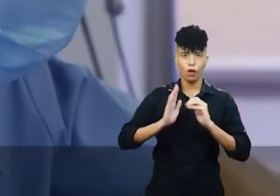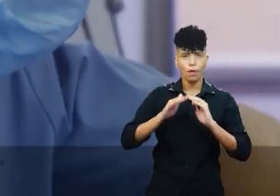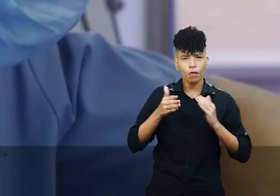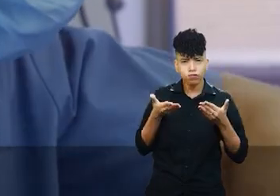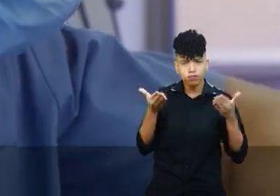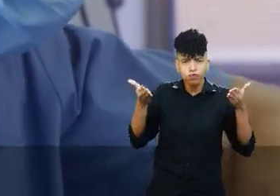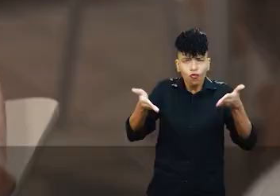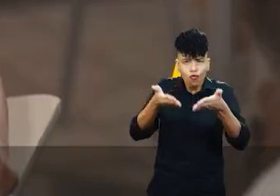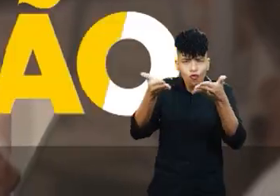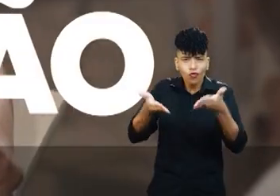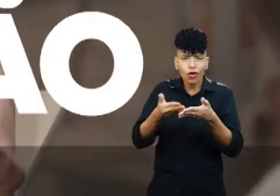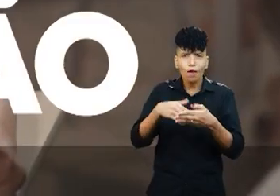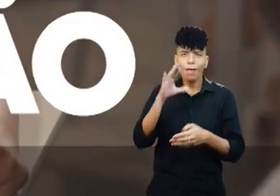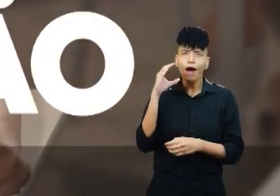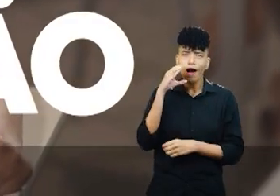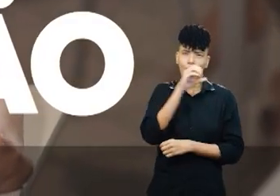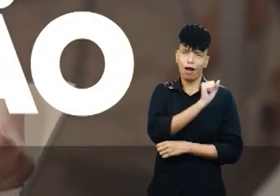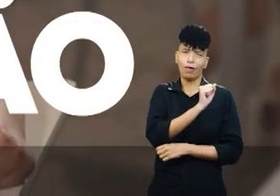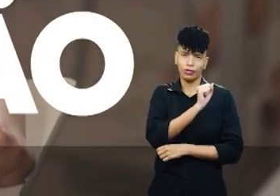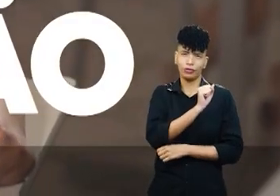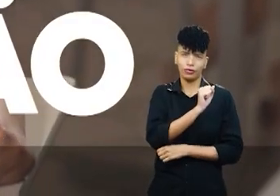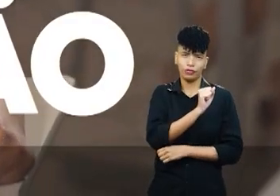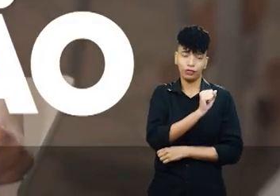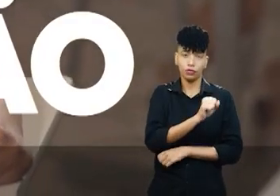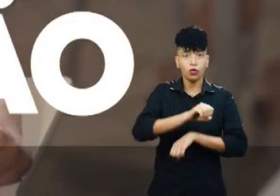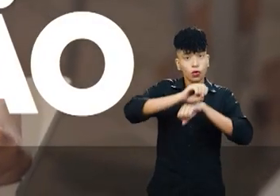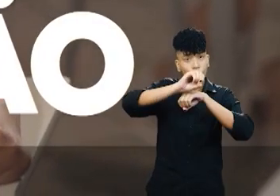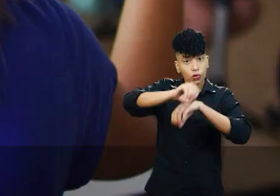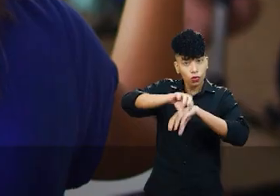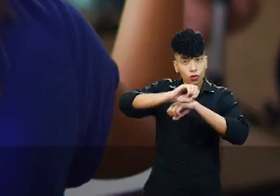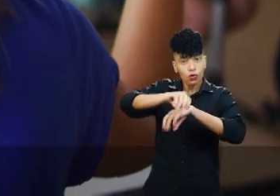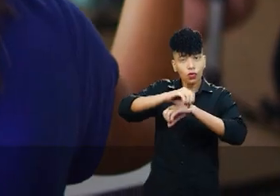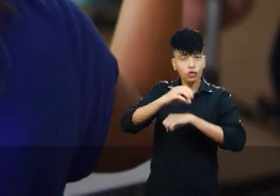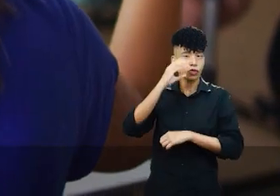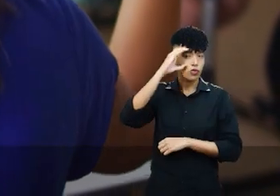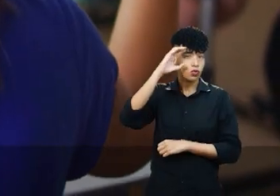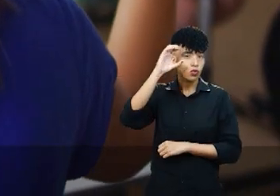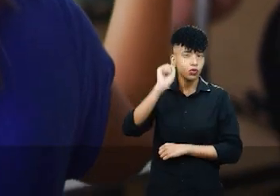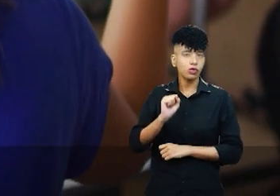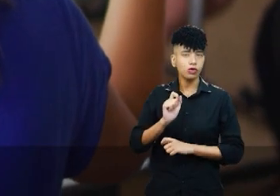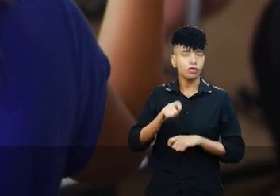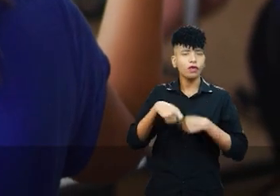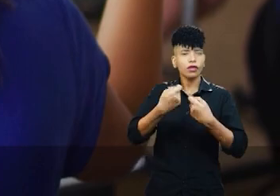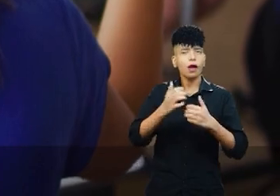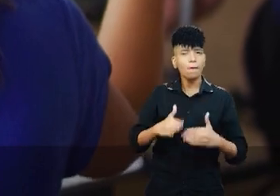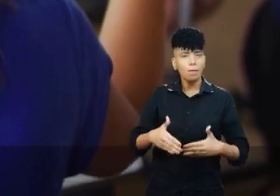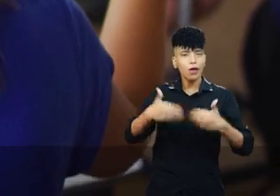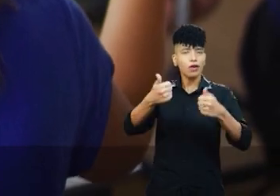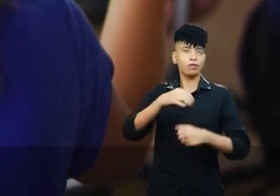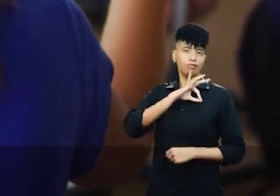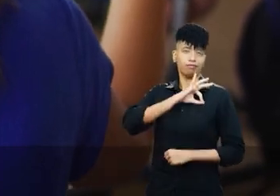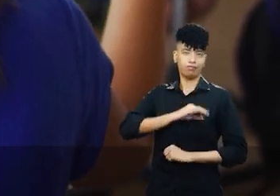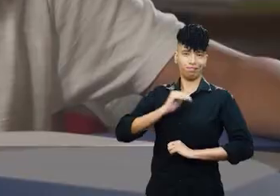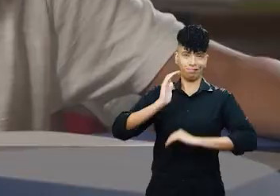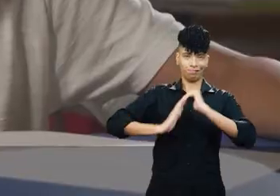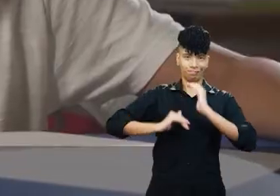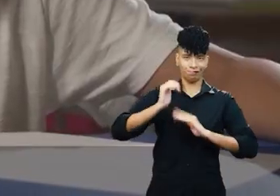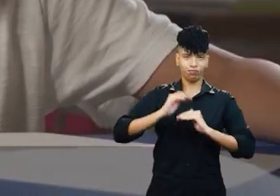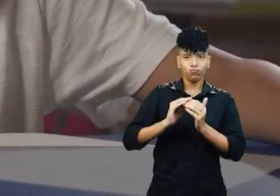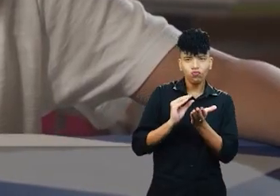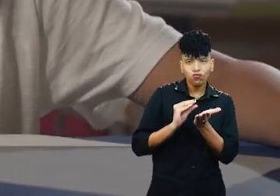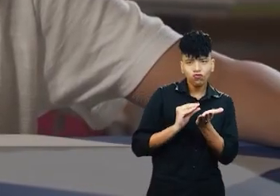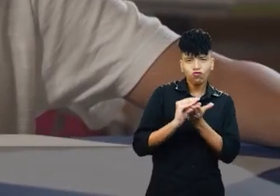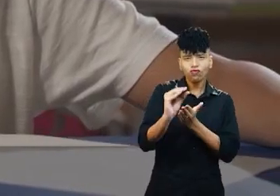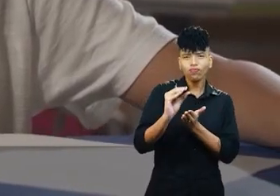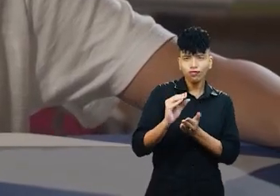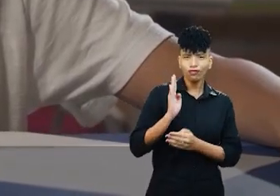e humanizado. Na educação, Silvio Mendes vai dar bônus no salário dos profissionais e criar bolsas de